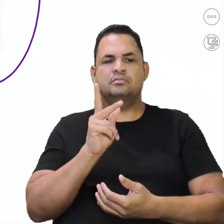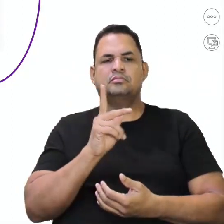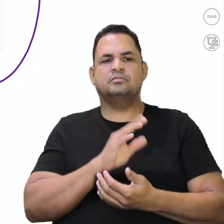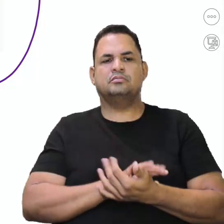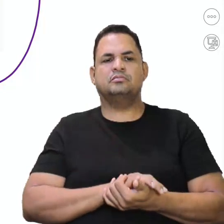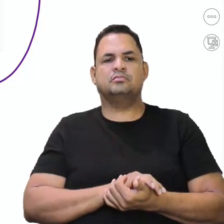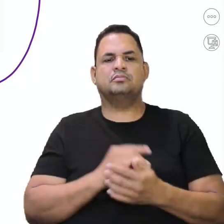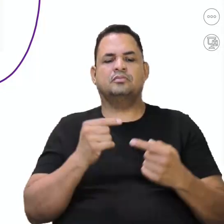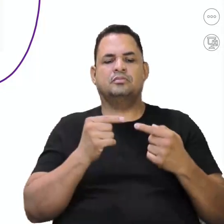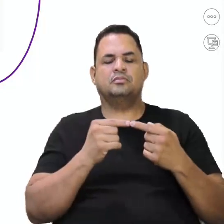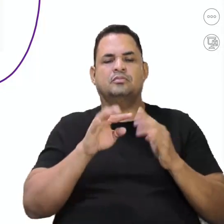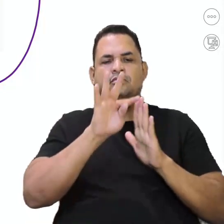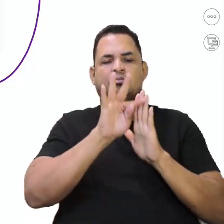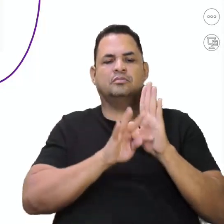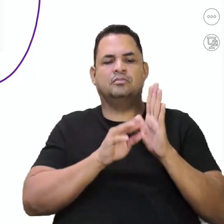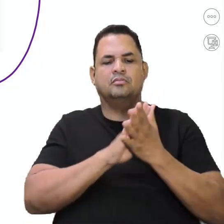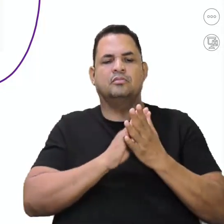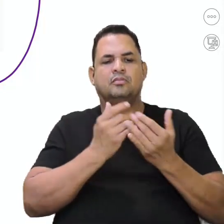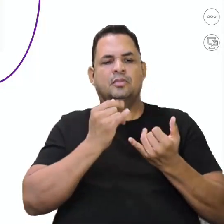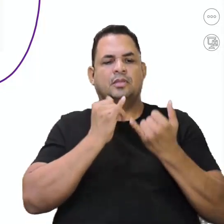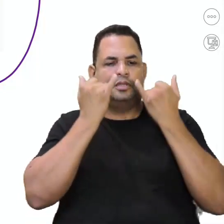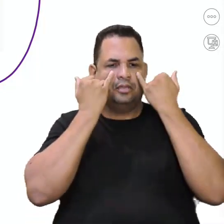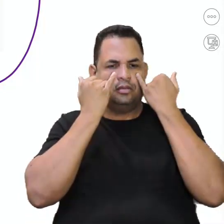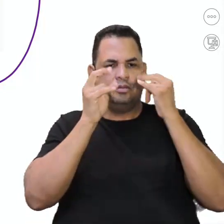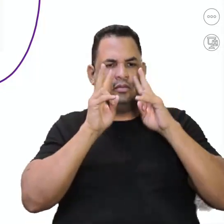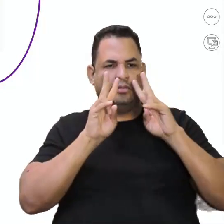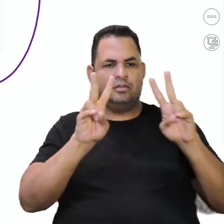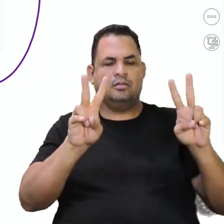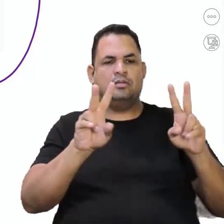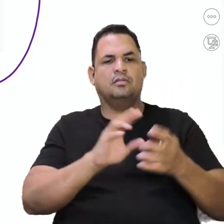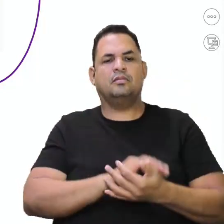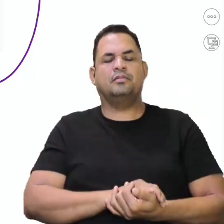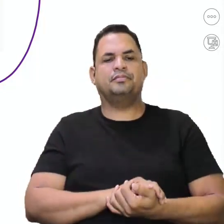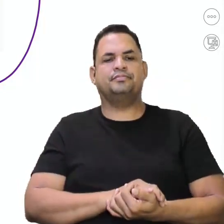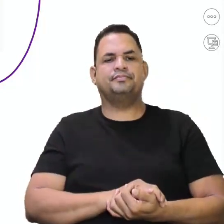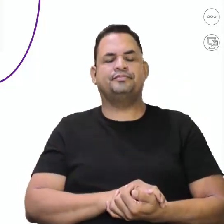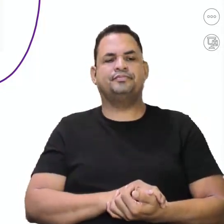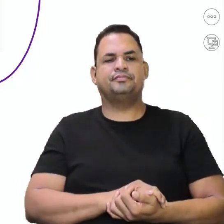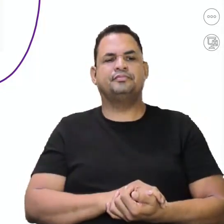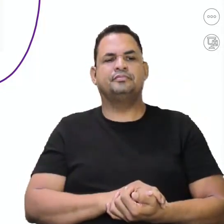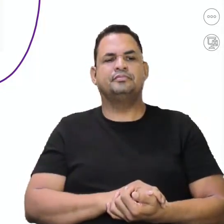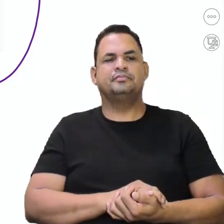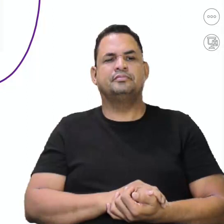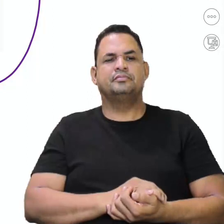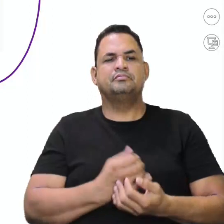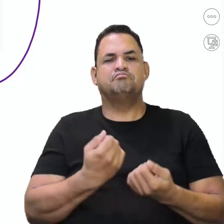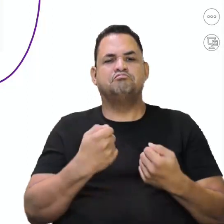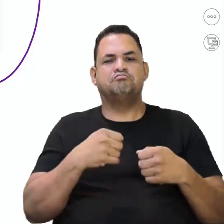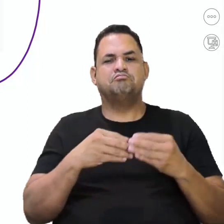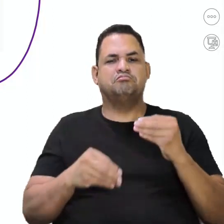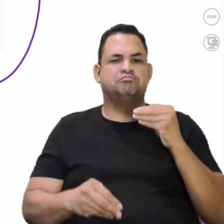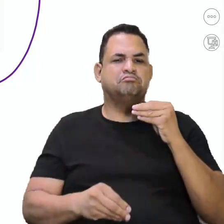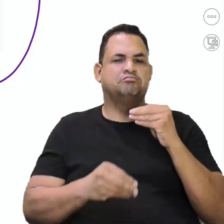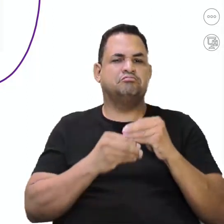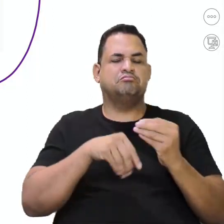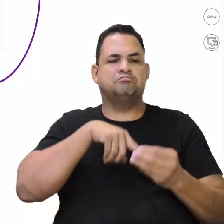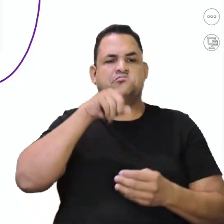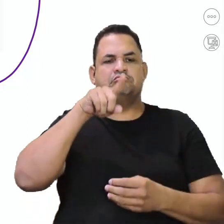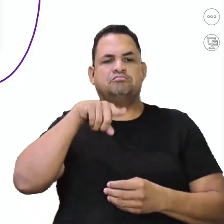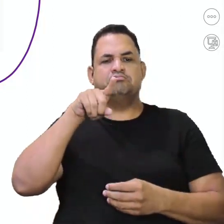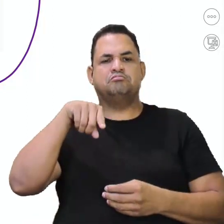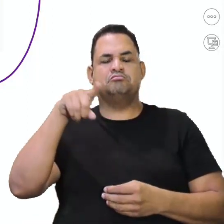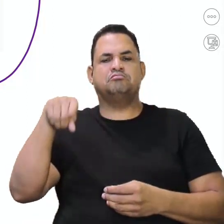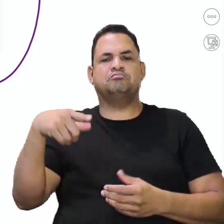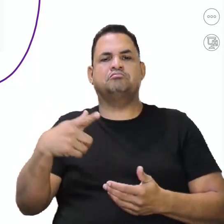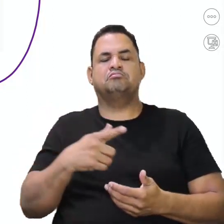Então, ele combina texto e informação visual. Can include graphs, com certeza, pode incluir gráficos, por